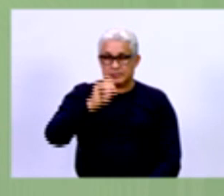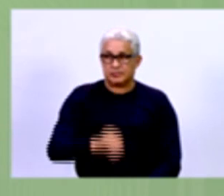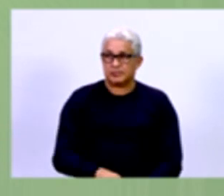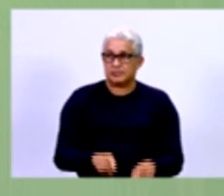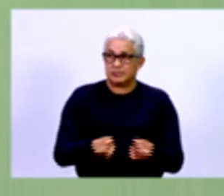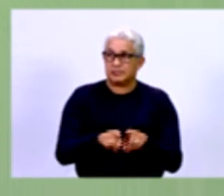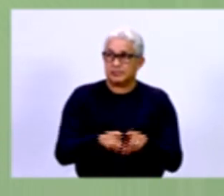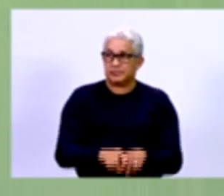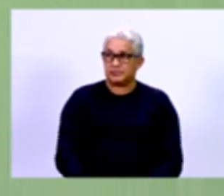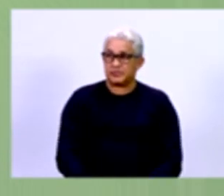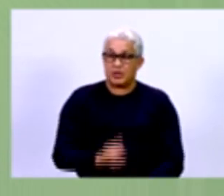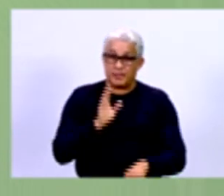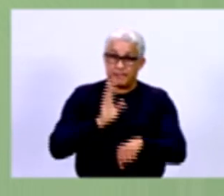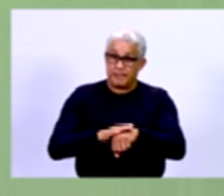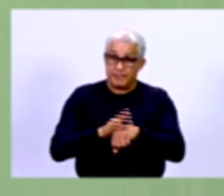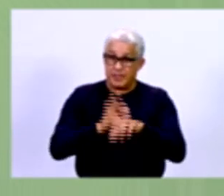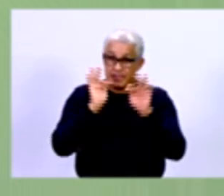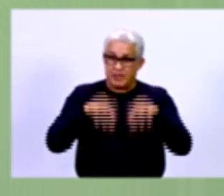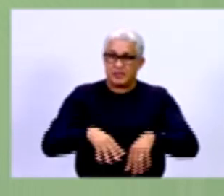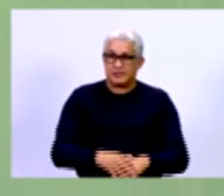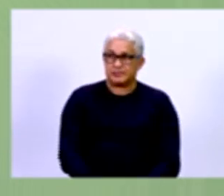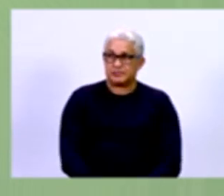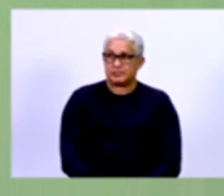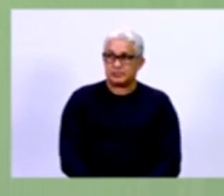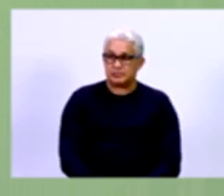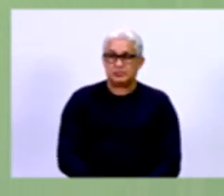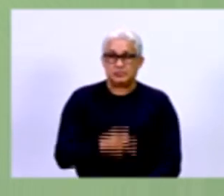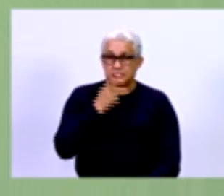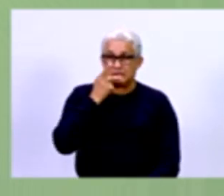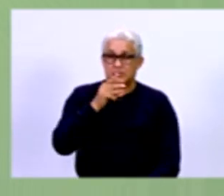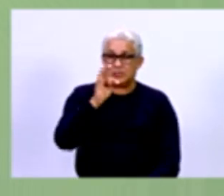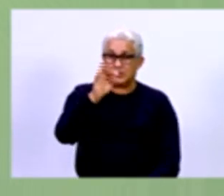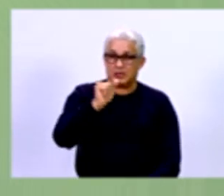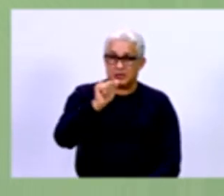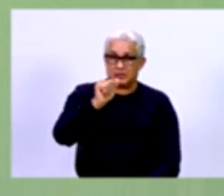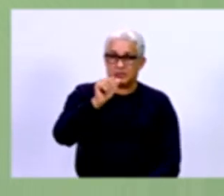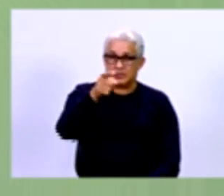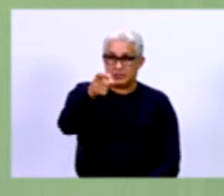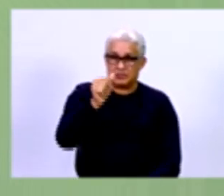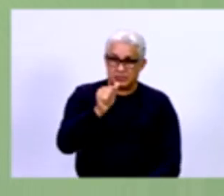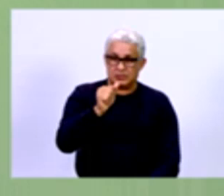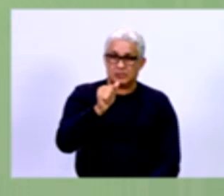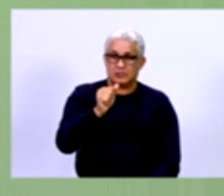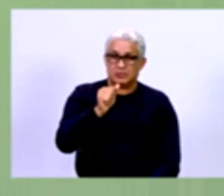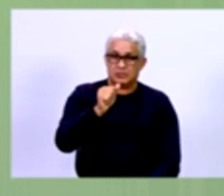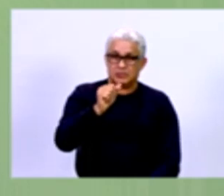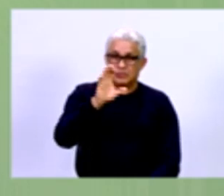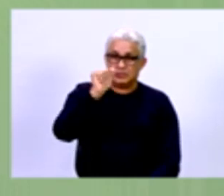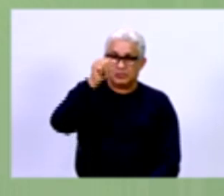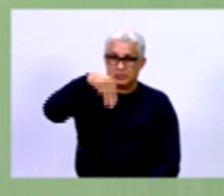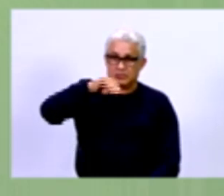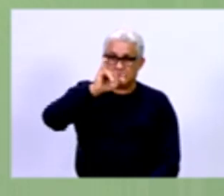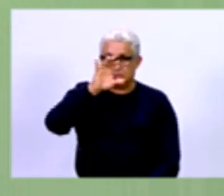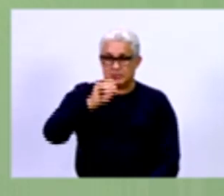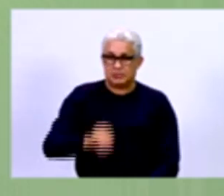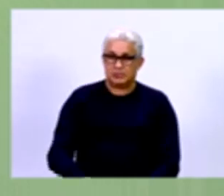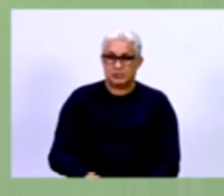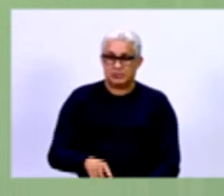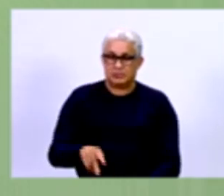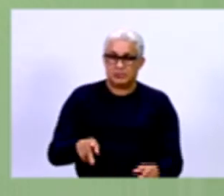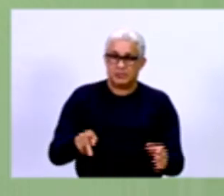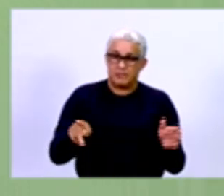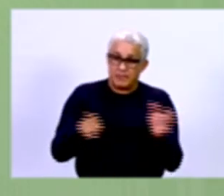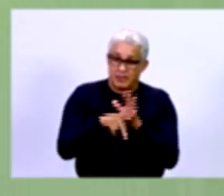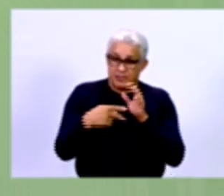tempo fechando e esgotando. Quando a gente fala da taxa de câmbio, a gente sabe que o câmbio que é praticado na economia, ele